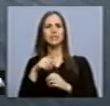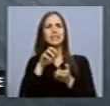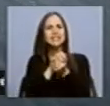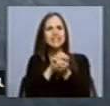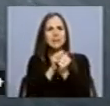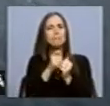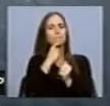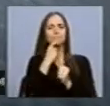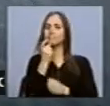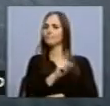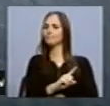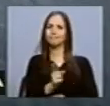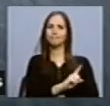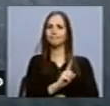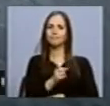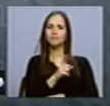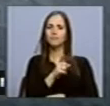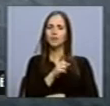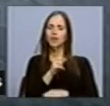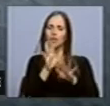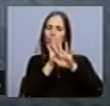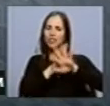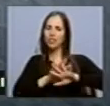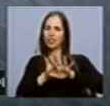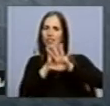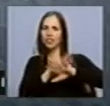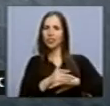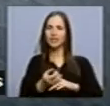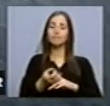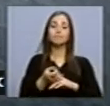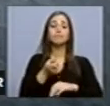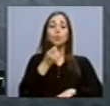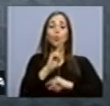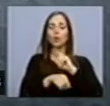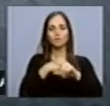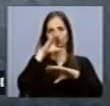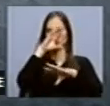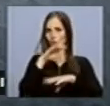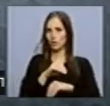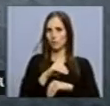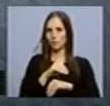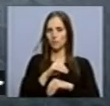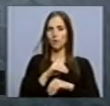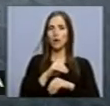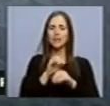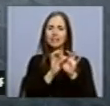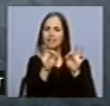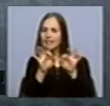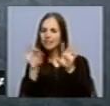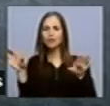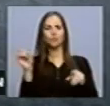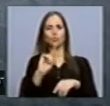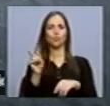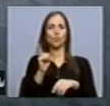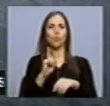Aquilo é algo um bocado difuso, ainda não sabemos muito bem do que é, mas é difuso. Não é homogéneo, não tem uma forma redondinha